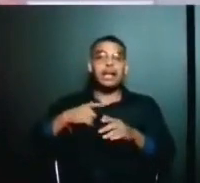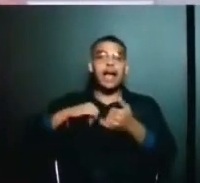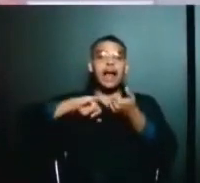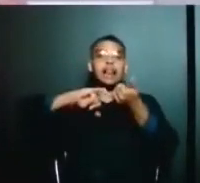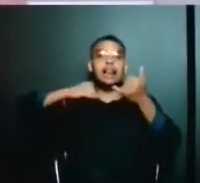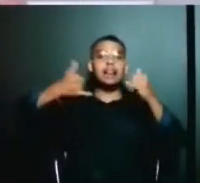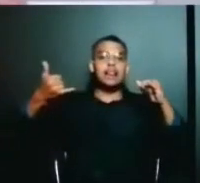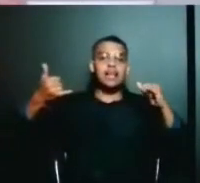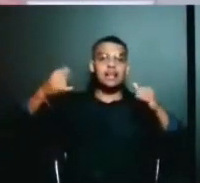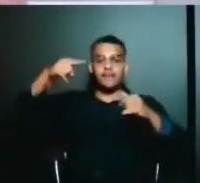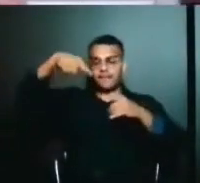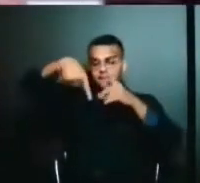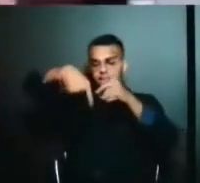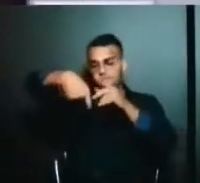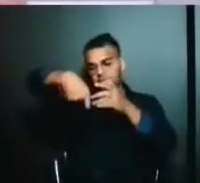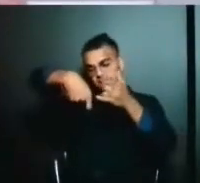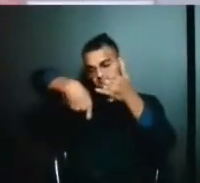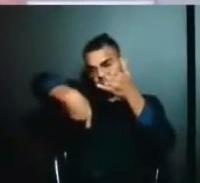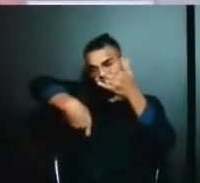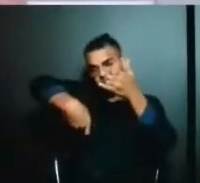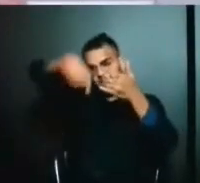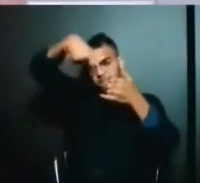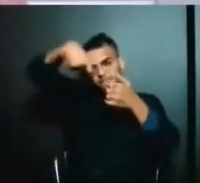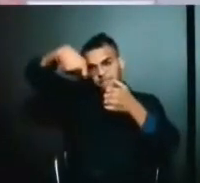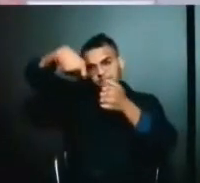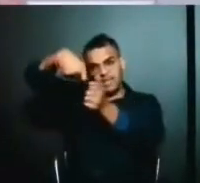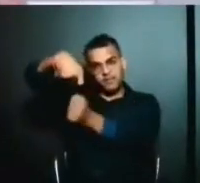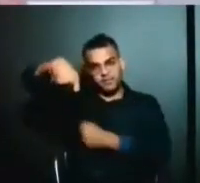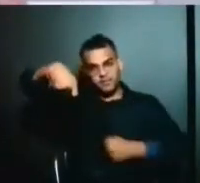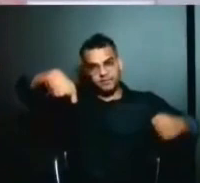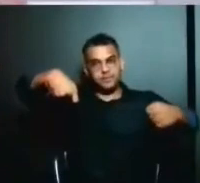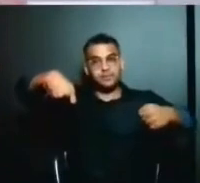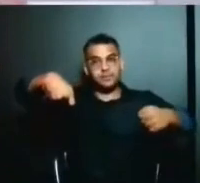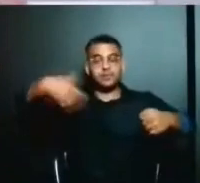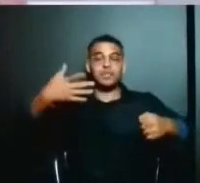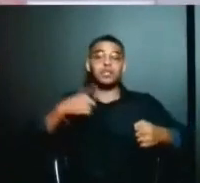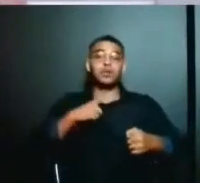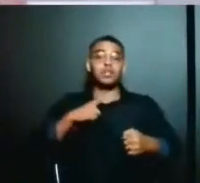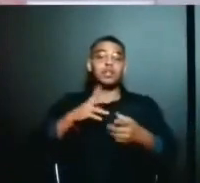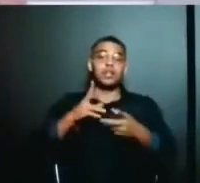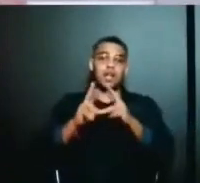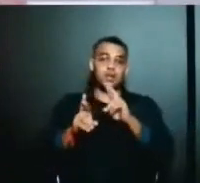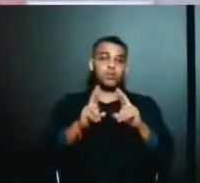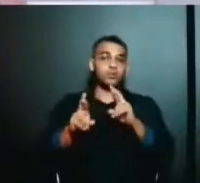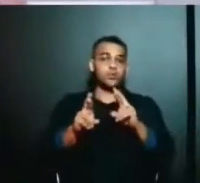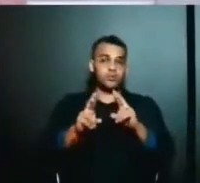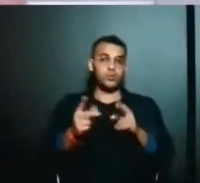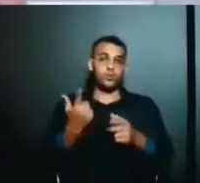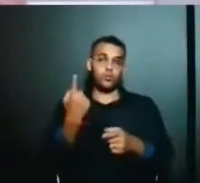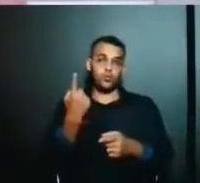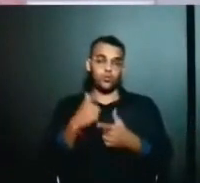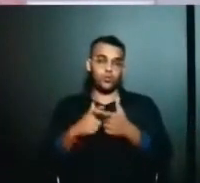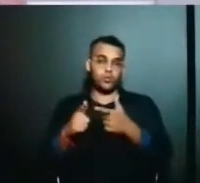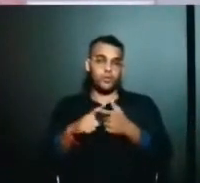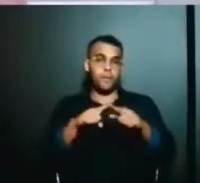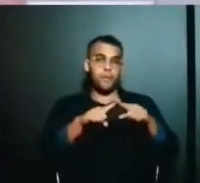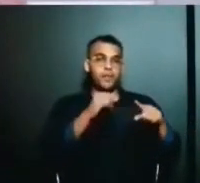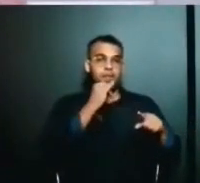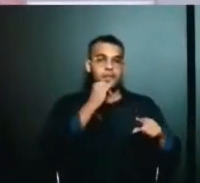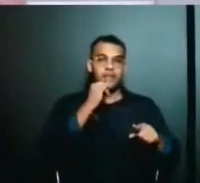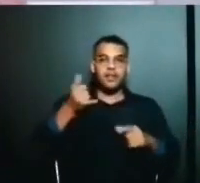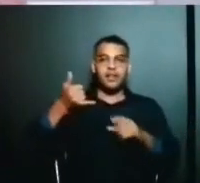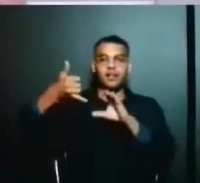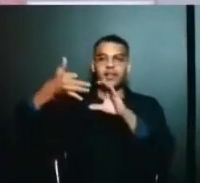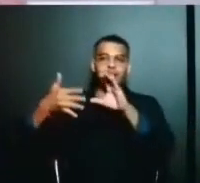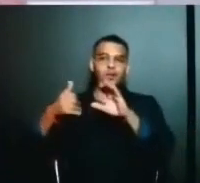trinco. Ou seja, os dois tinham a solução pelo mesmo problema, mas um com a característica bem da mulher, que é